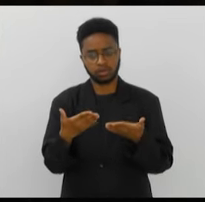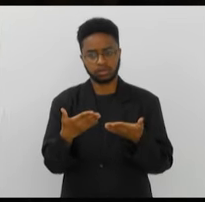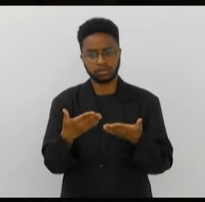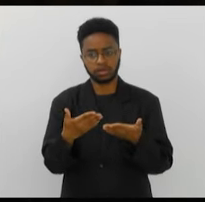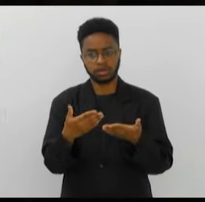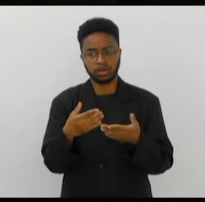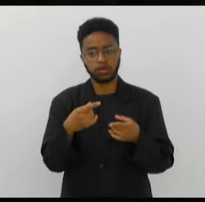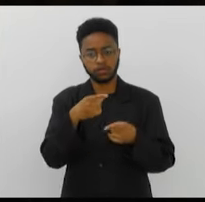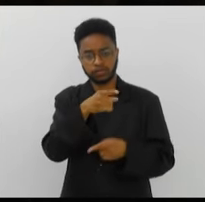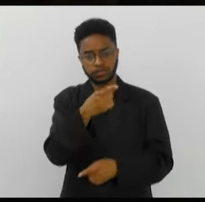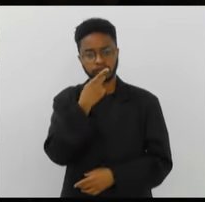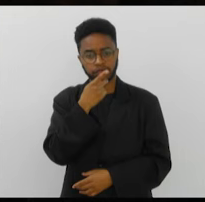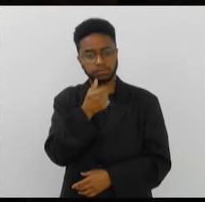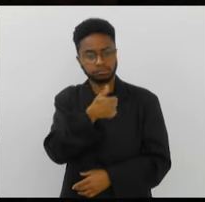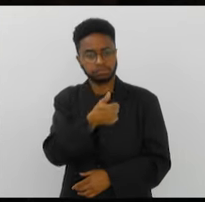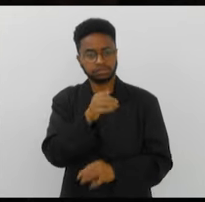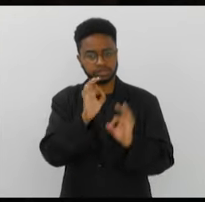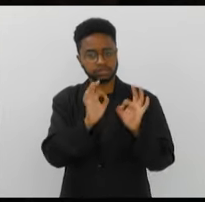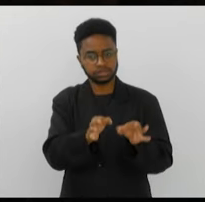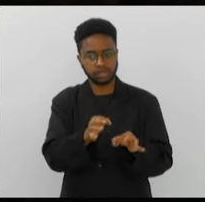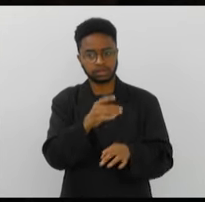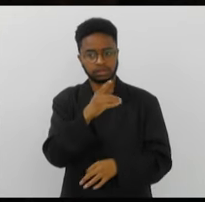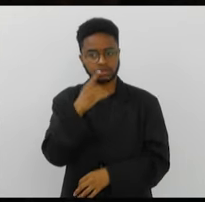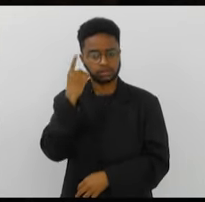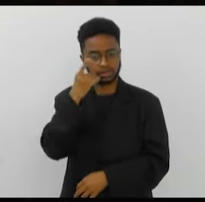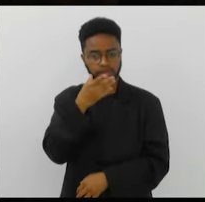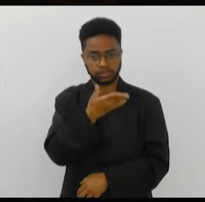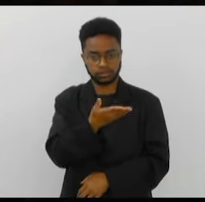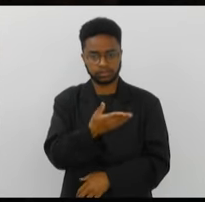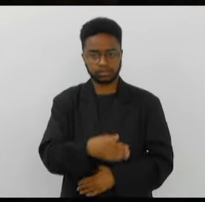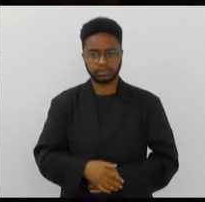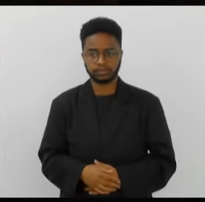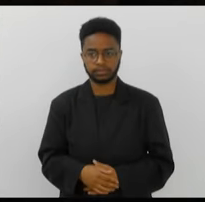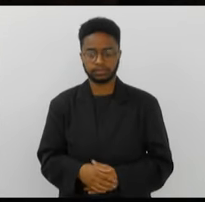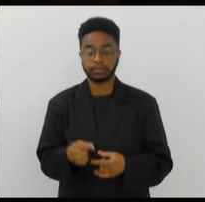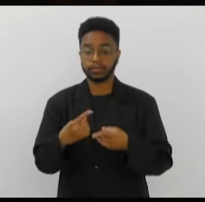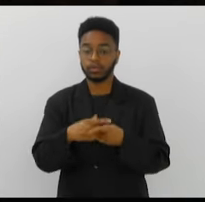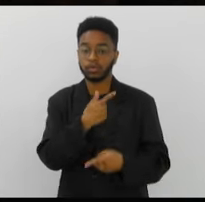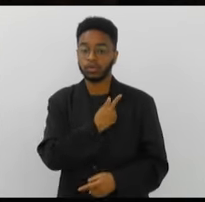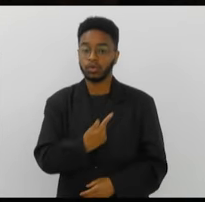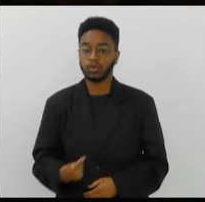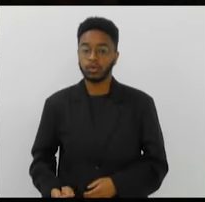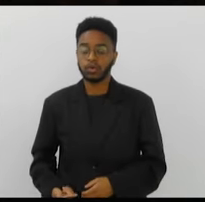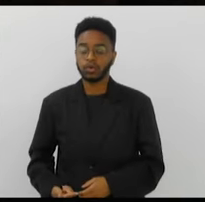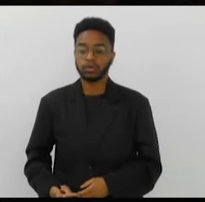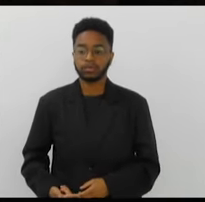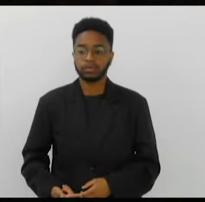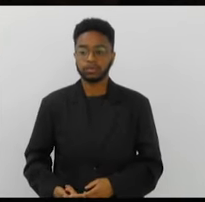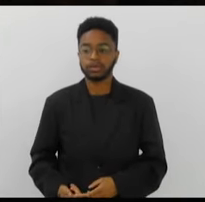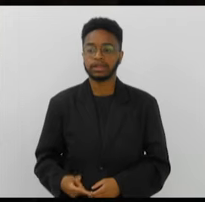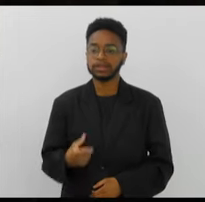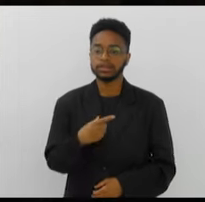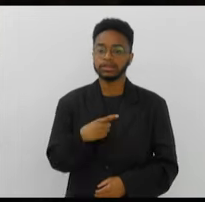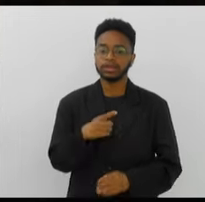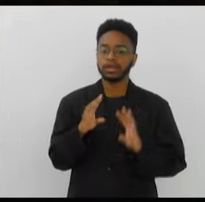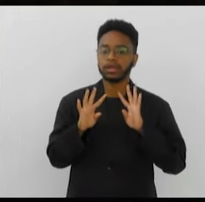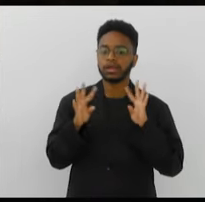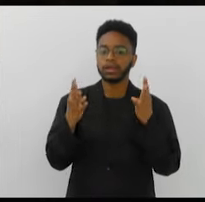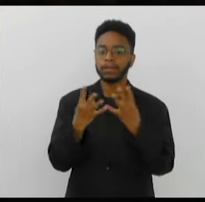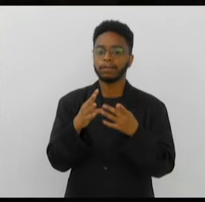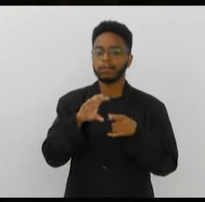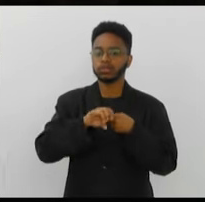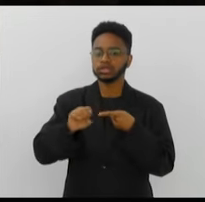Vossa Excelência foi muito feliz no que falou, deputado delegado Carlos Augusto. O governador acaba se rodeando de apaniguados,